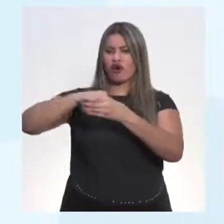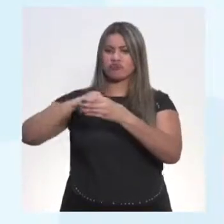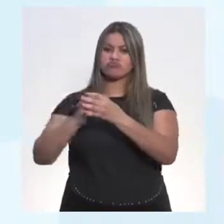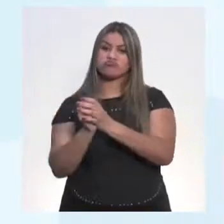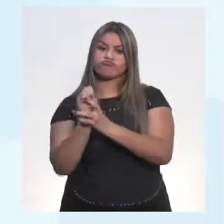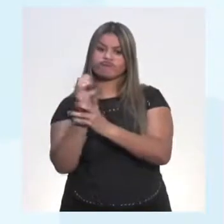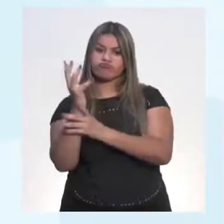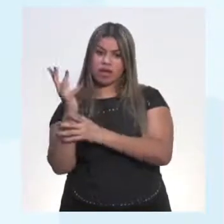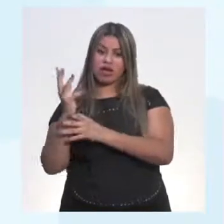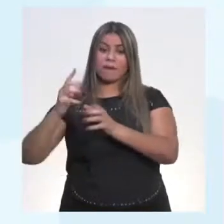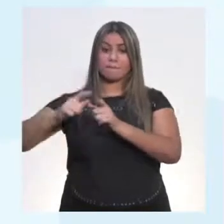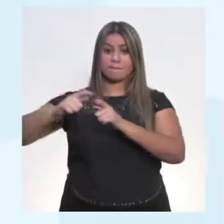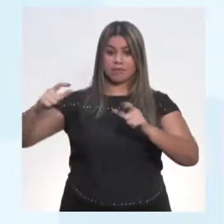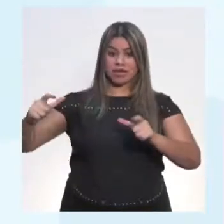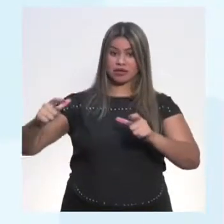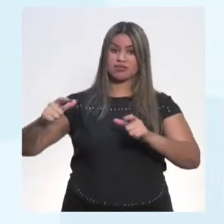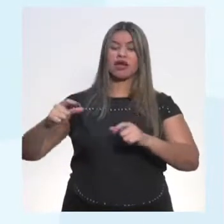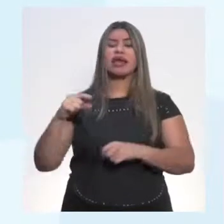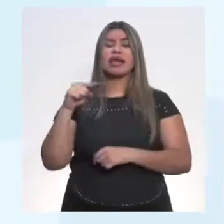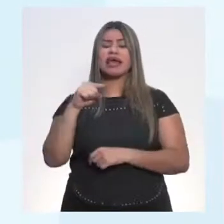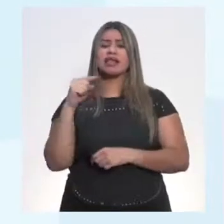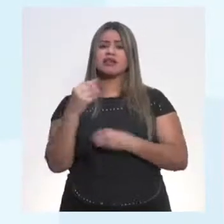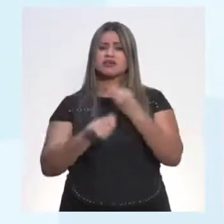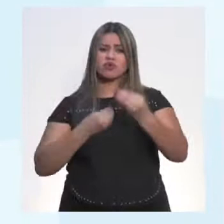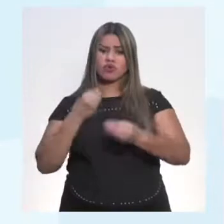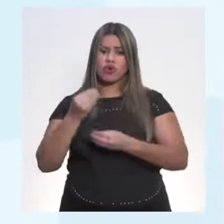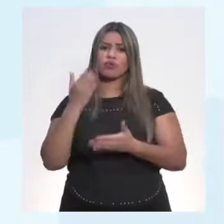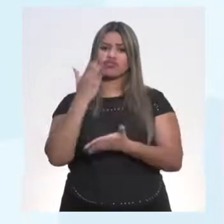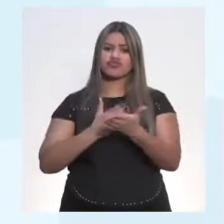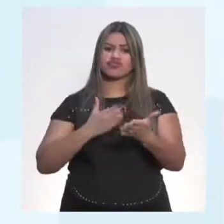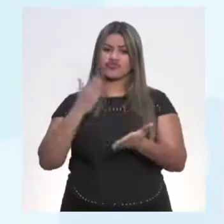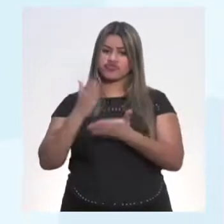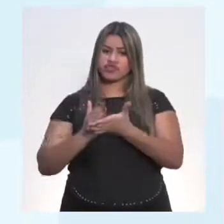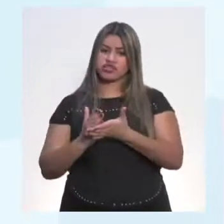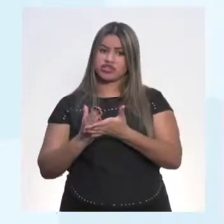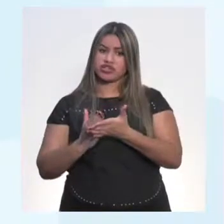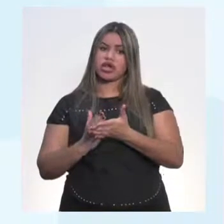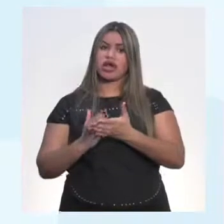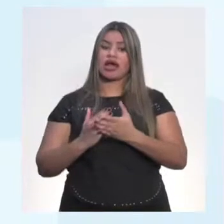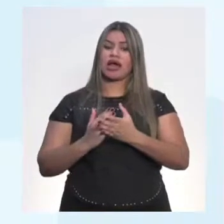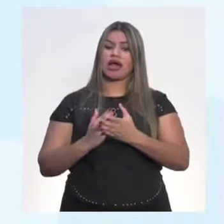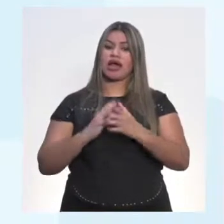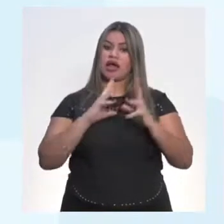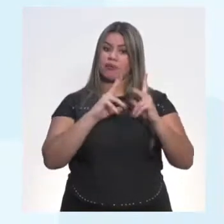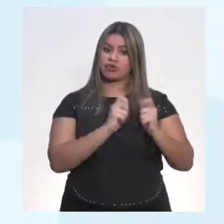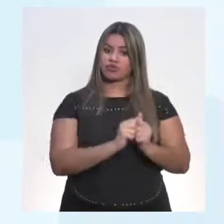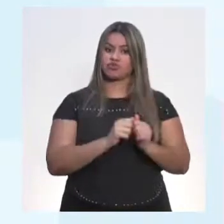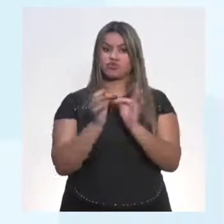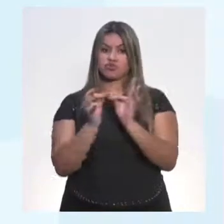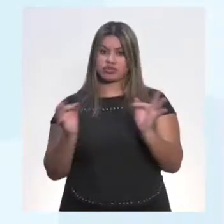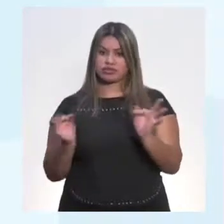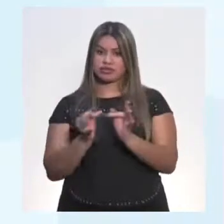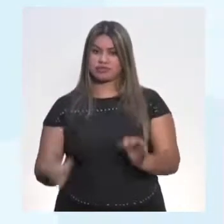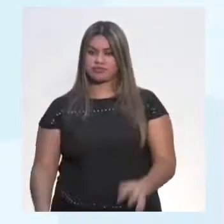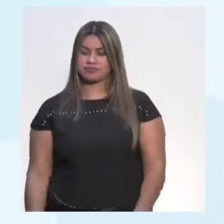o sistema Major majoritário ele pode ser dividido em sistema majoritário absoluto e simples uma